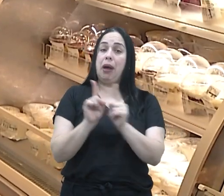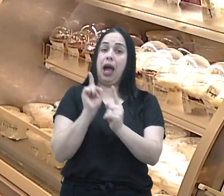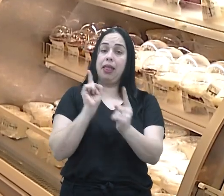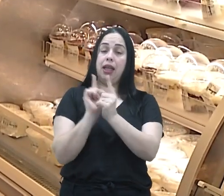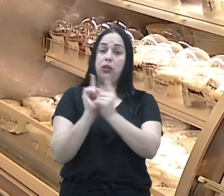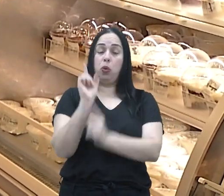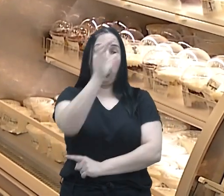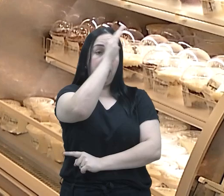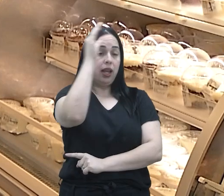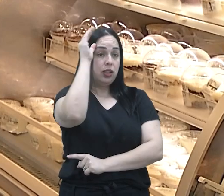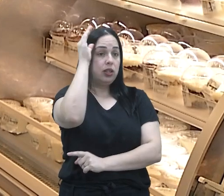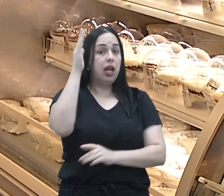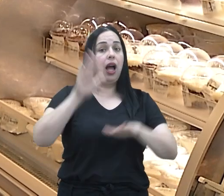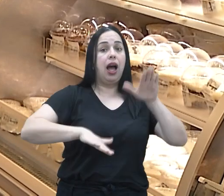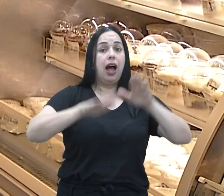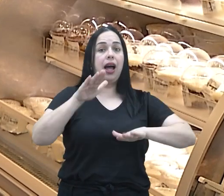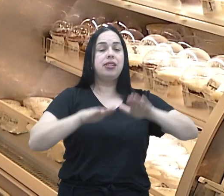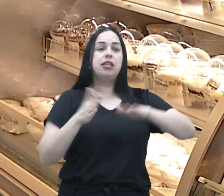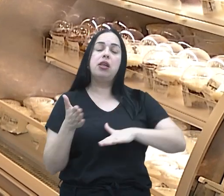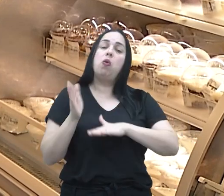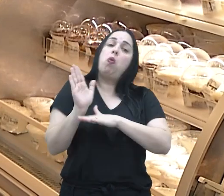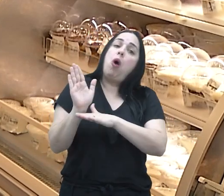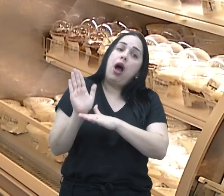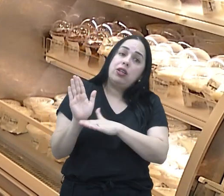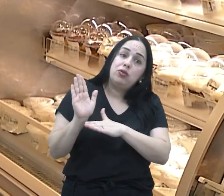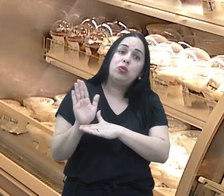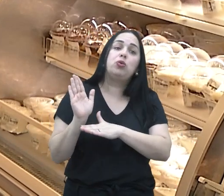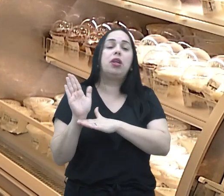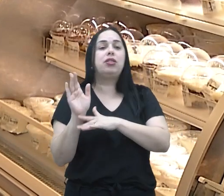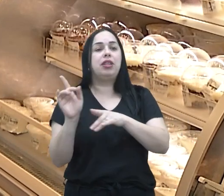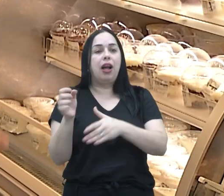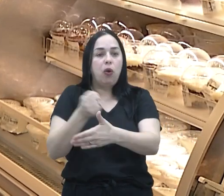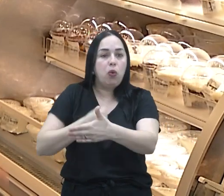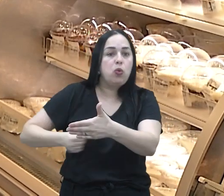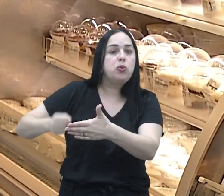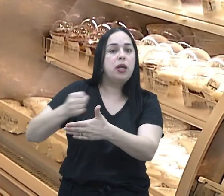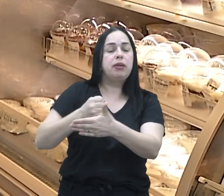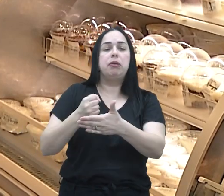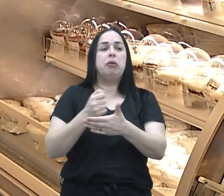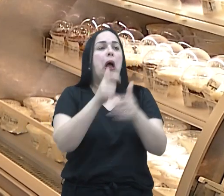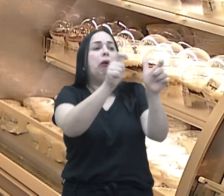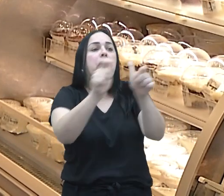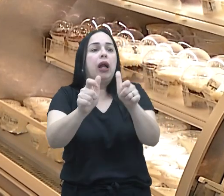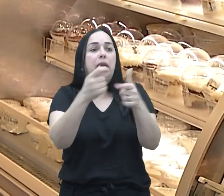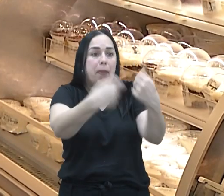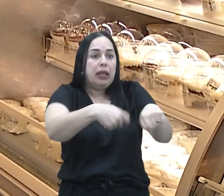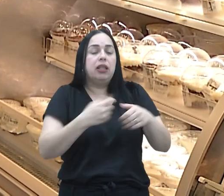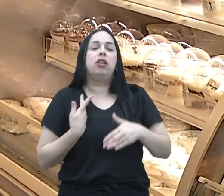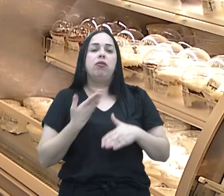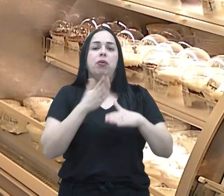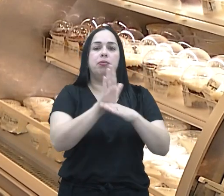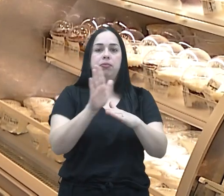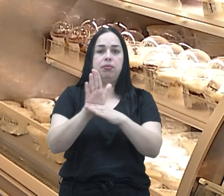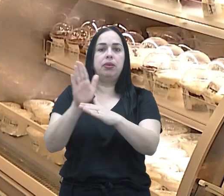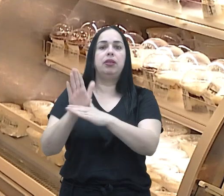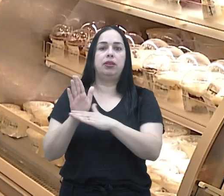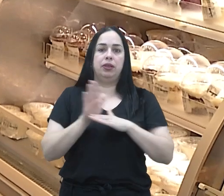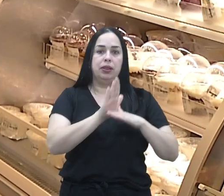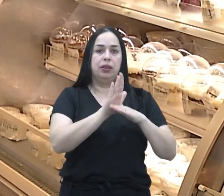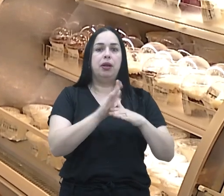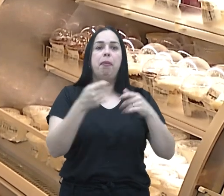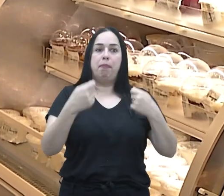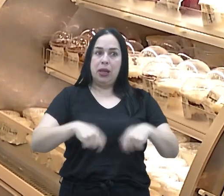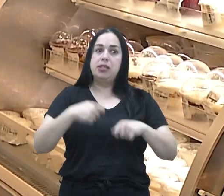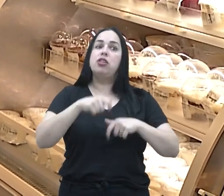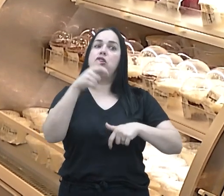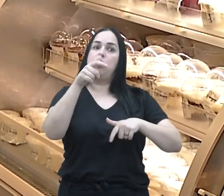eu atendo clientes aqui na loja, de vez em quando dou uma ajuda aqui na cozinha também, onde estiver precisando, que na